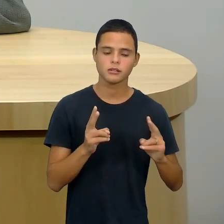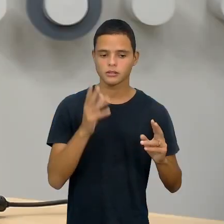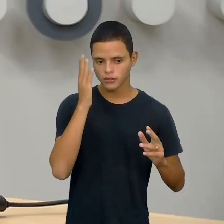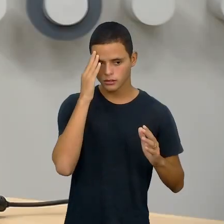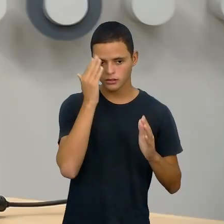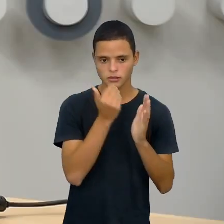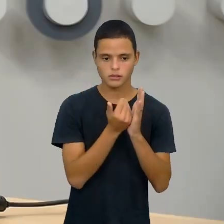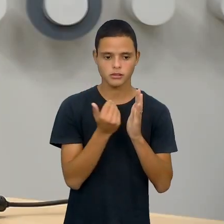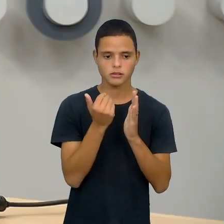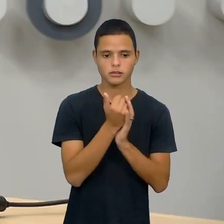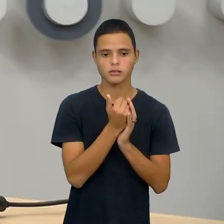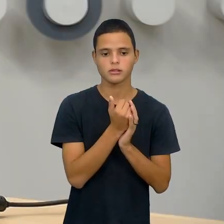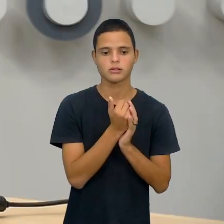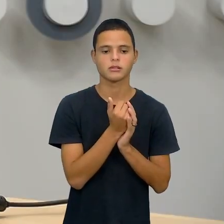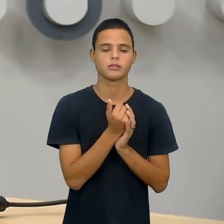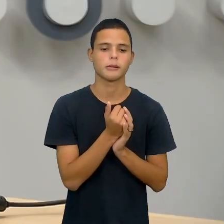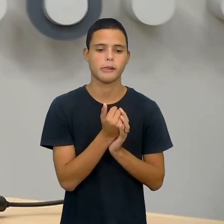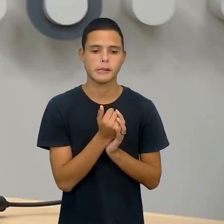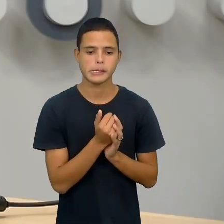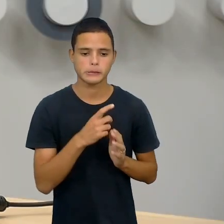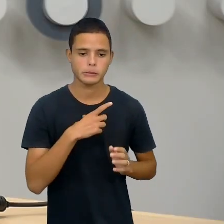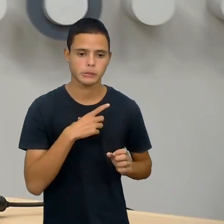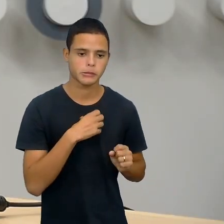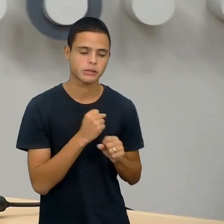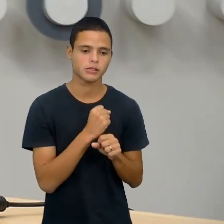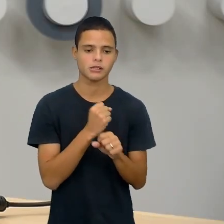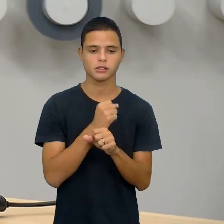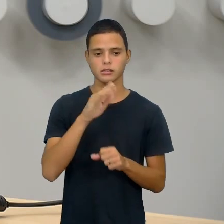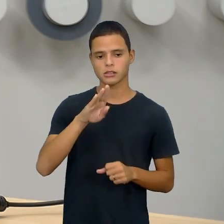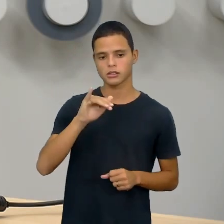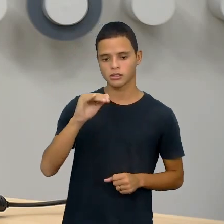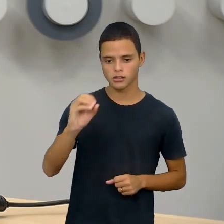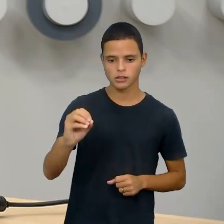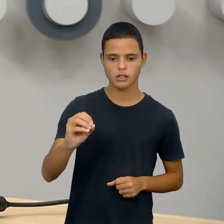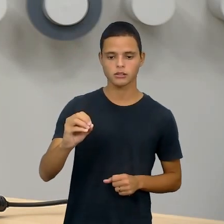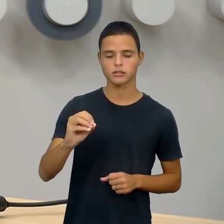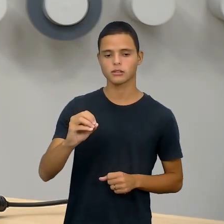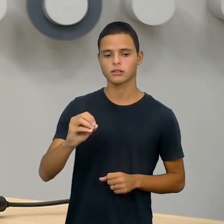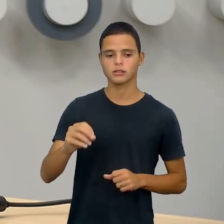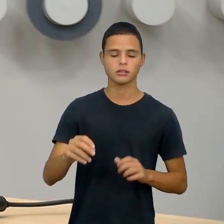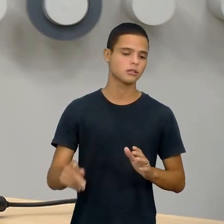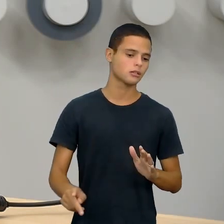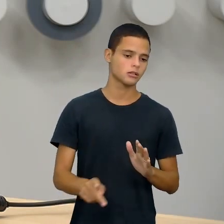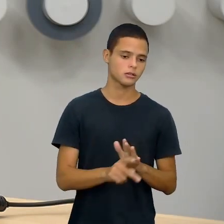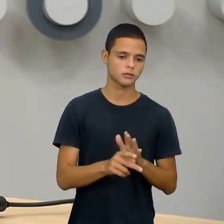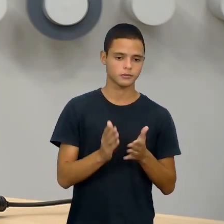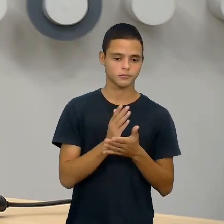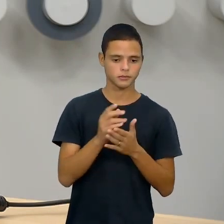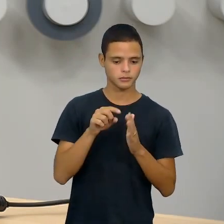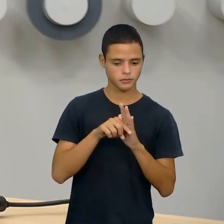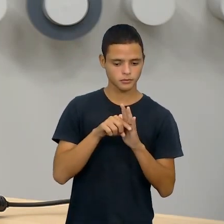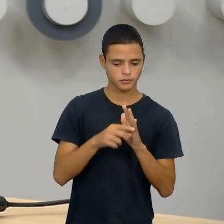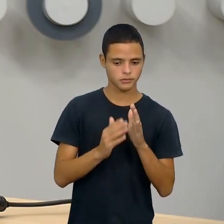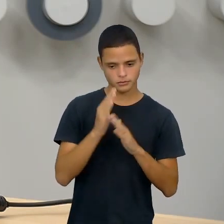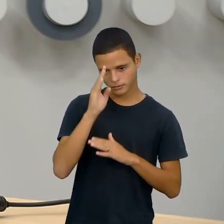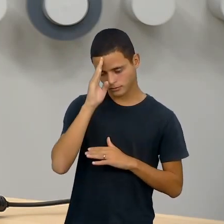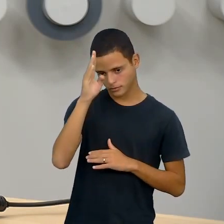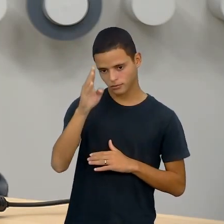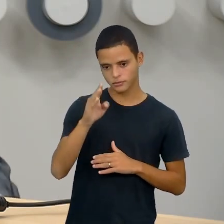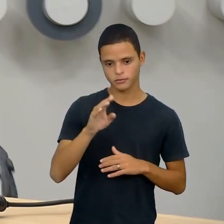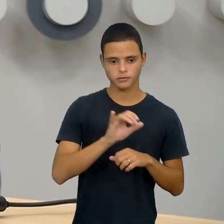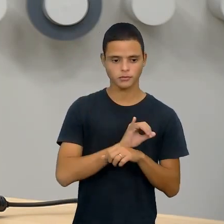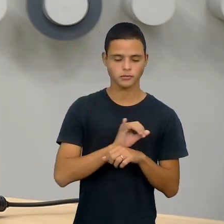Mais, nós temos a bioconstrução, uma revisão bibliográfica do tema da análise das principais técnicas, né, professor